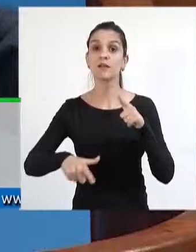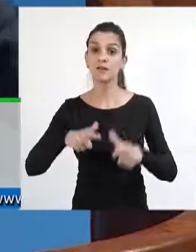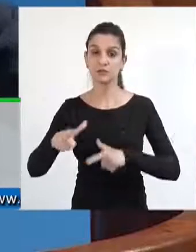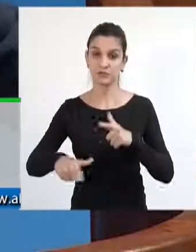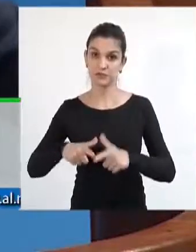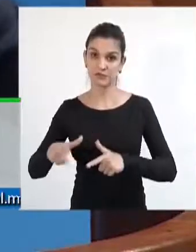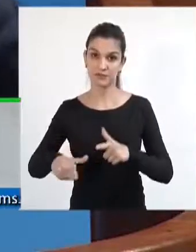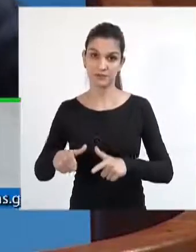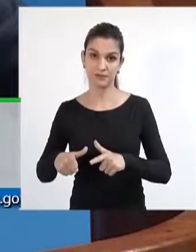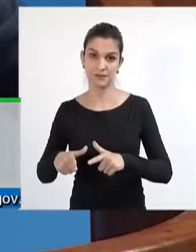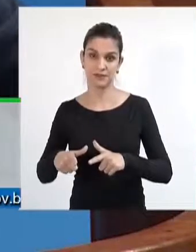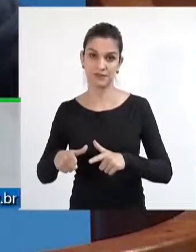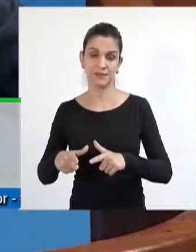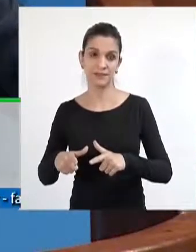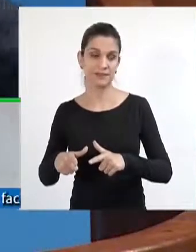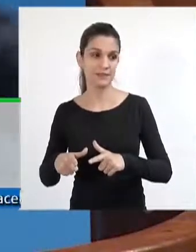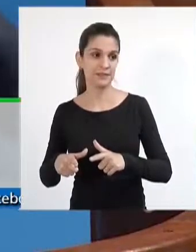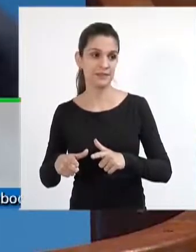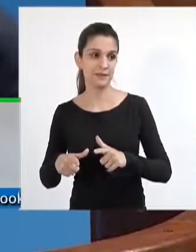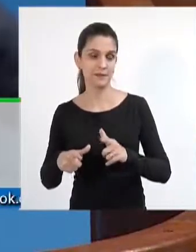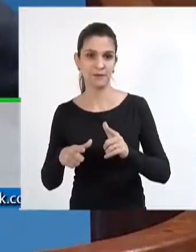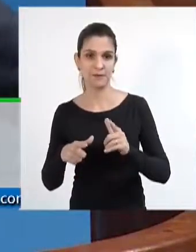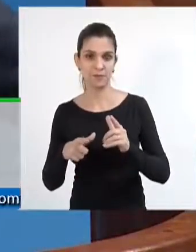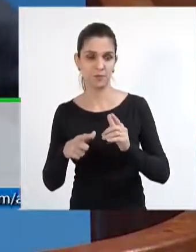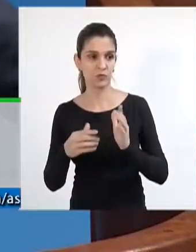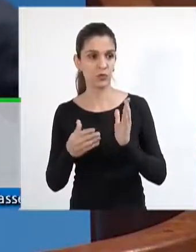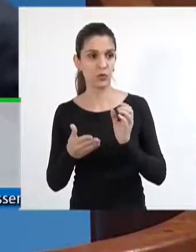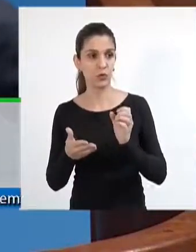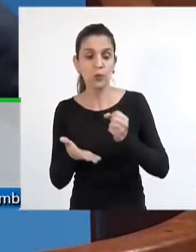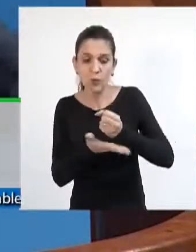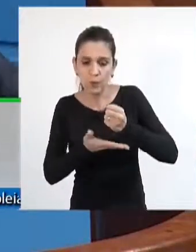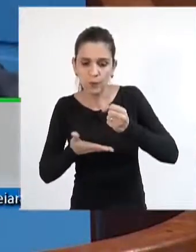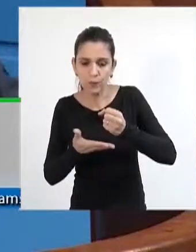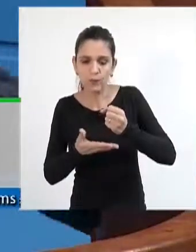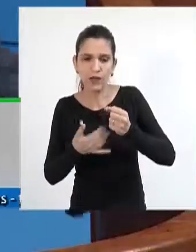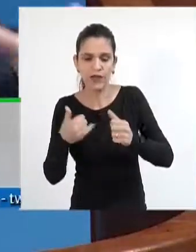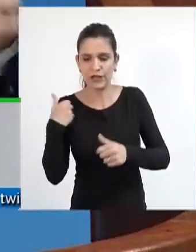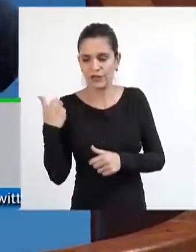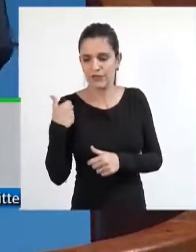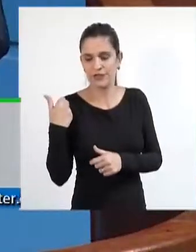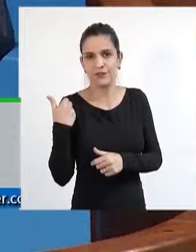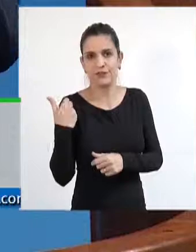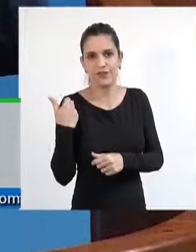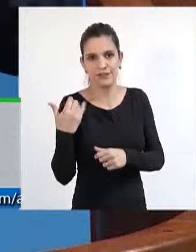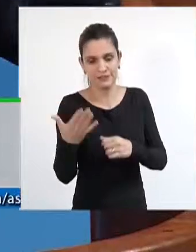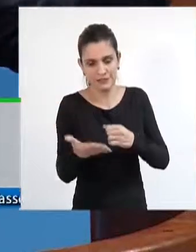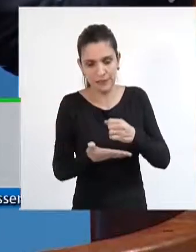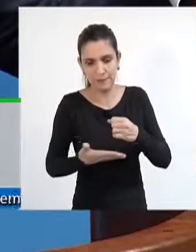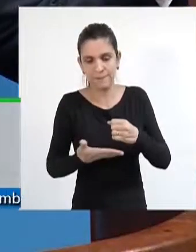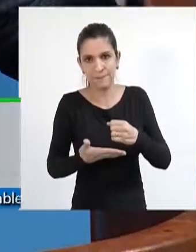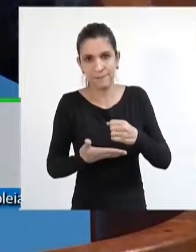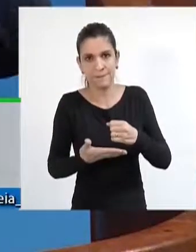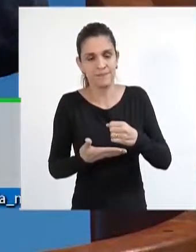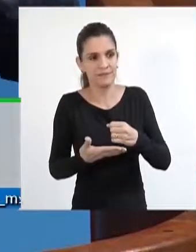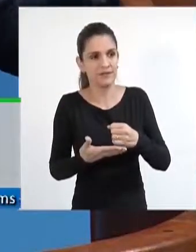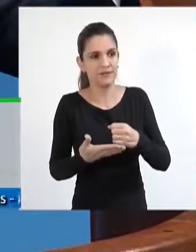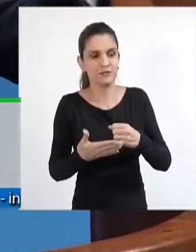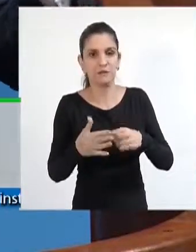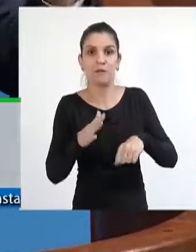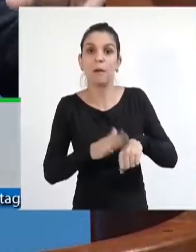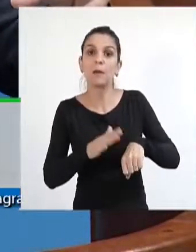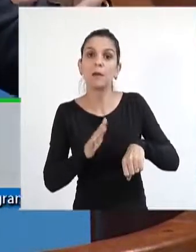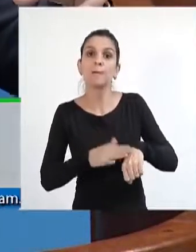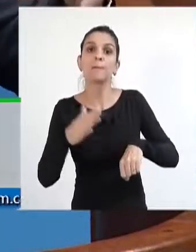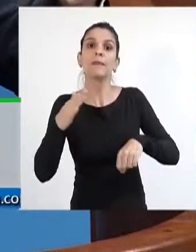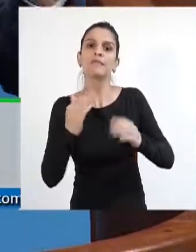tempo mínimo para se aposentar aumentado, a idade mínima, e na hora de calcular o salário que